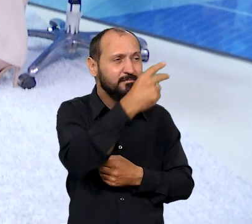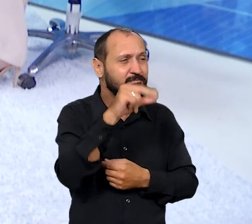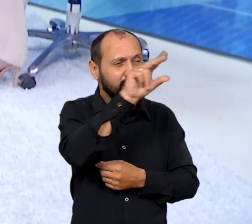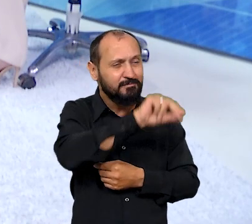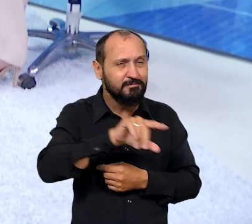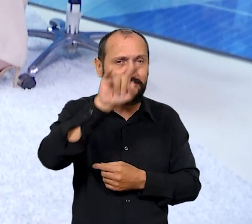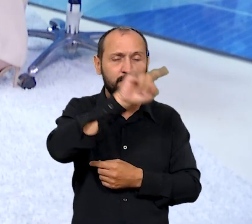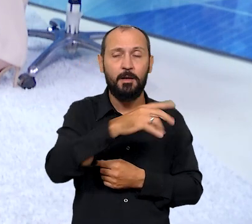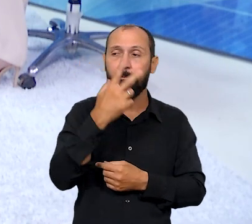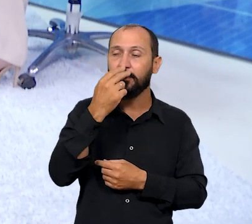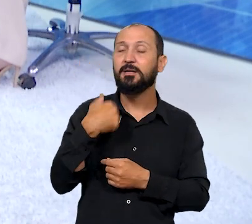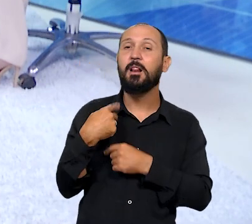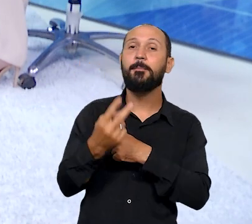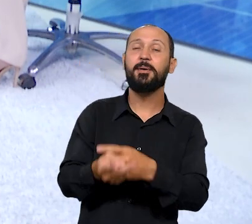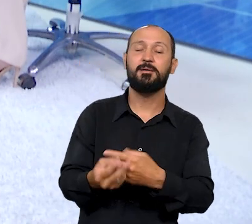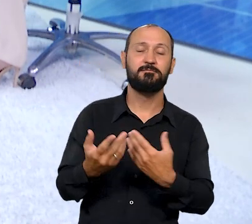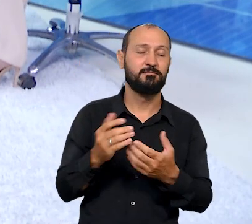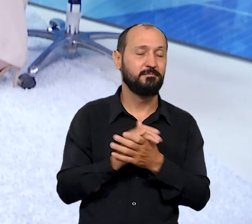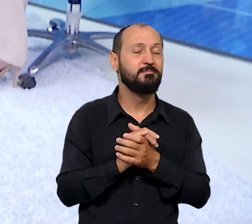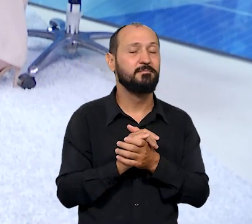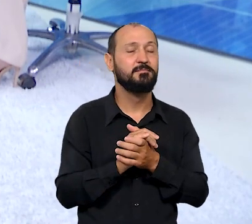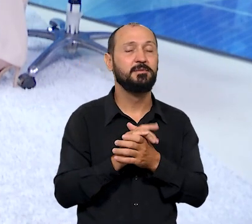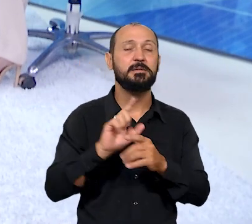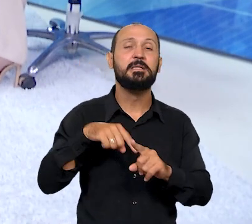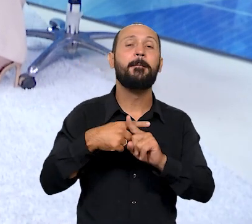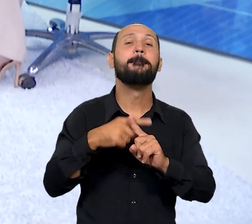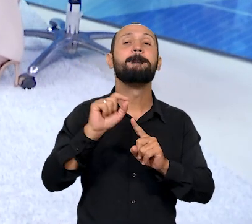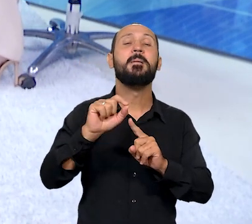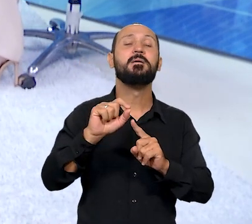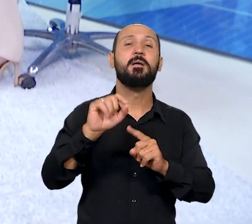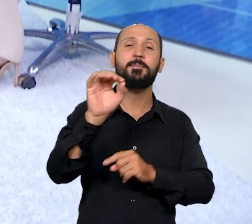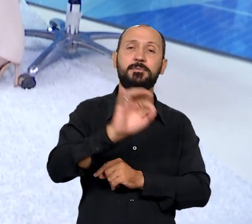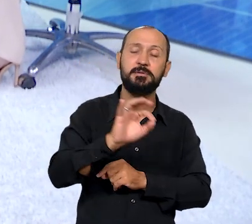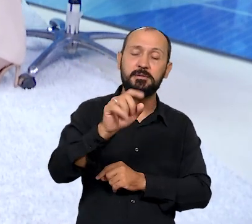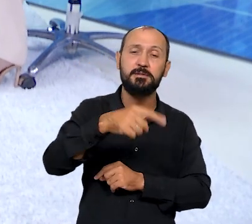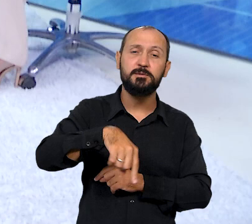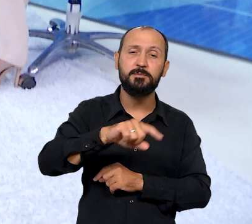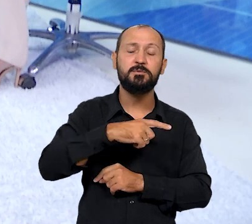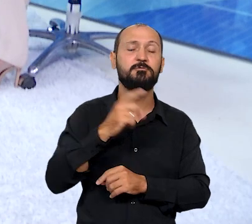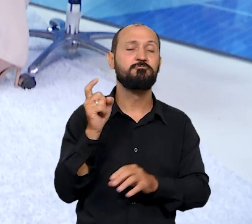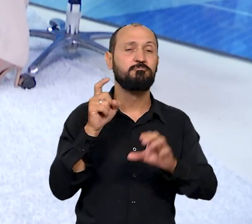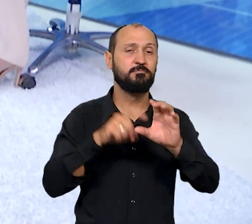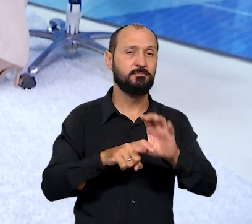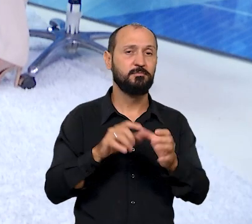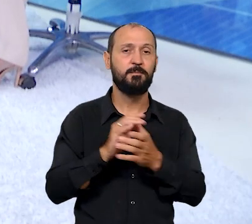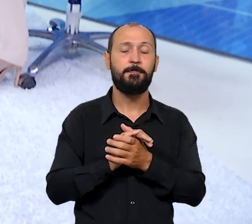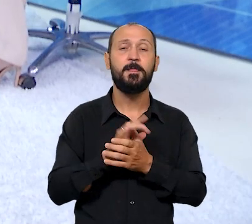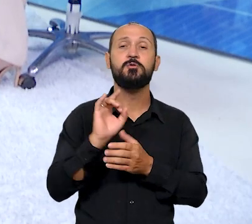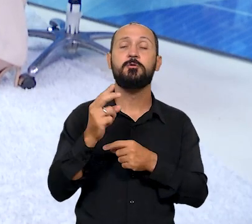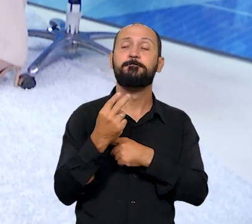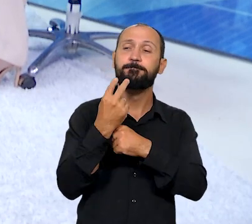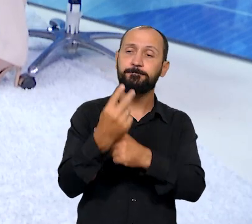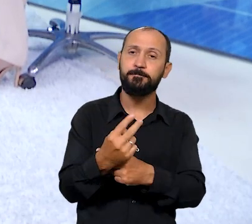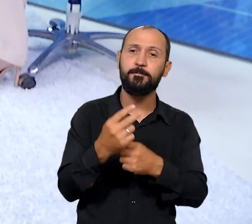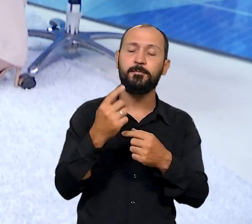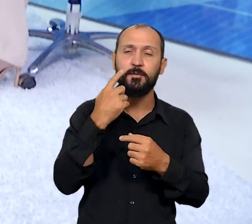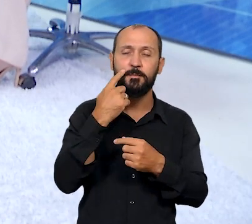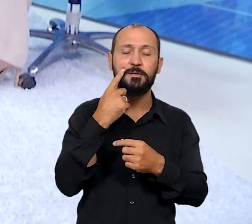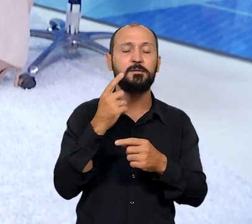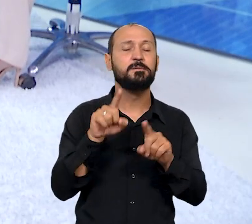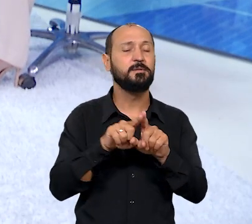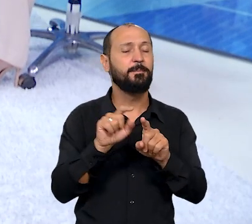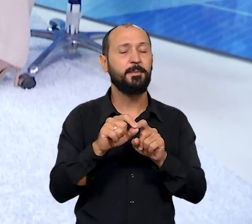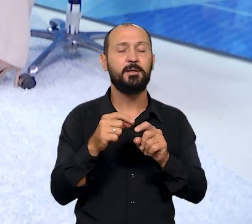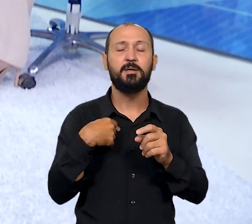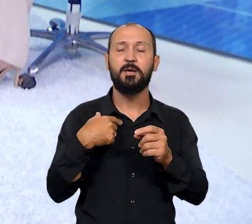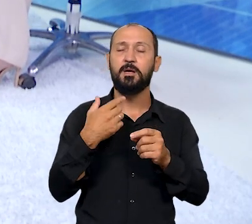aí quase que limitadas de crédito para a população. Isso aumenta a quantidade de pessoas endividadas. Não só ofertas,